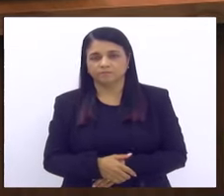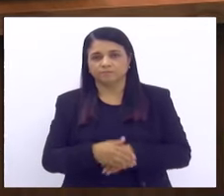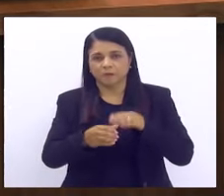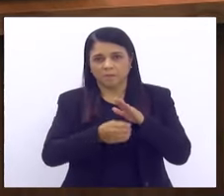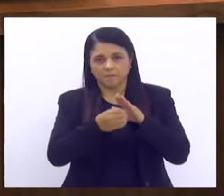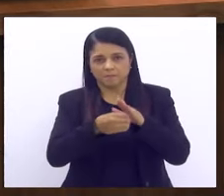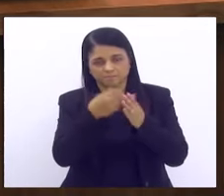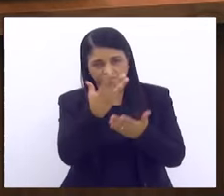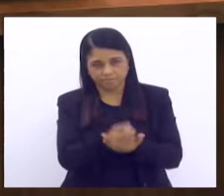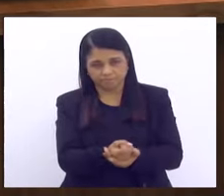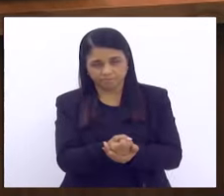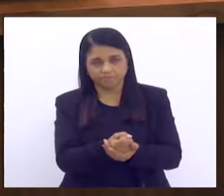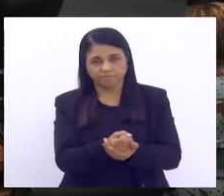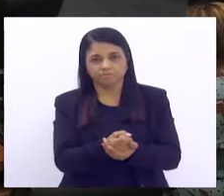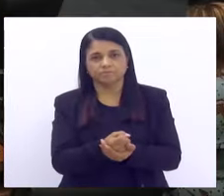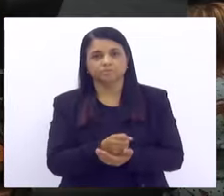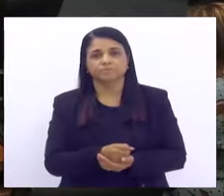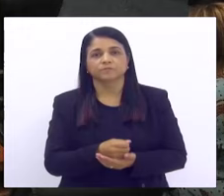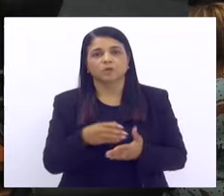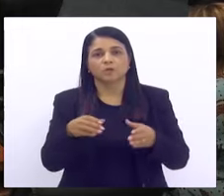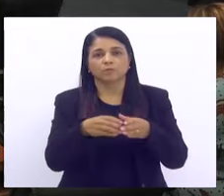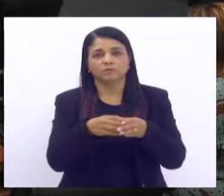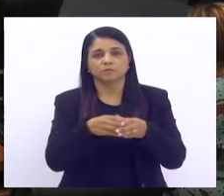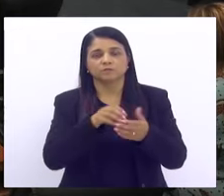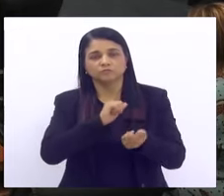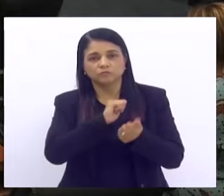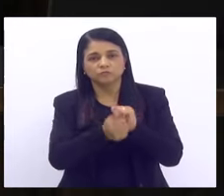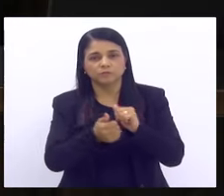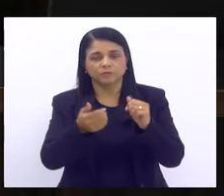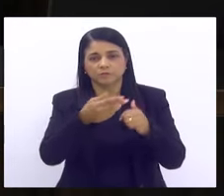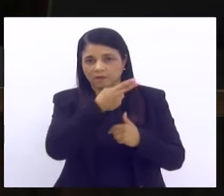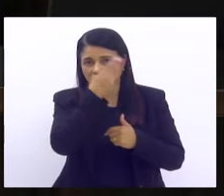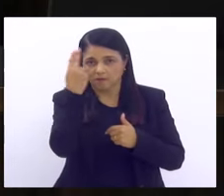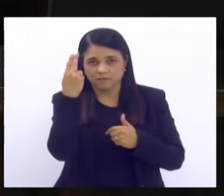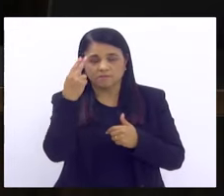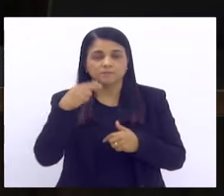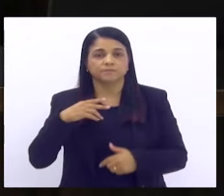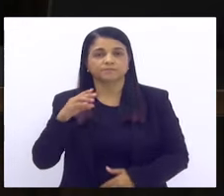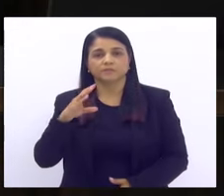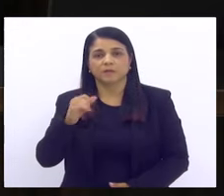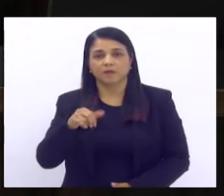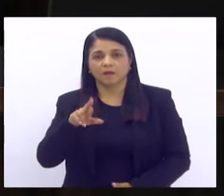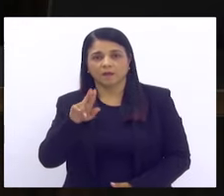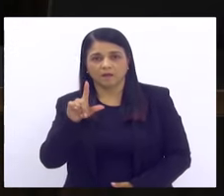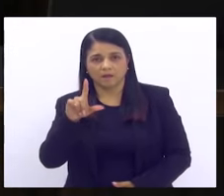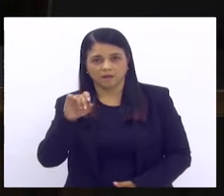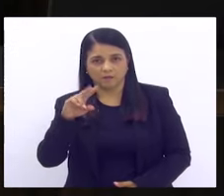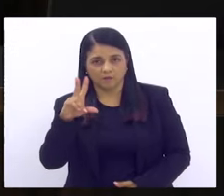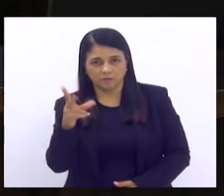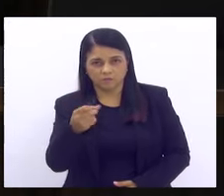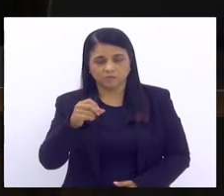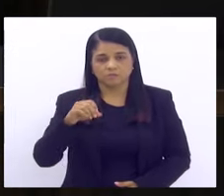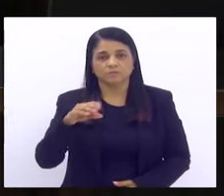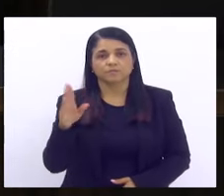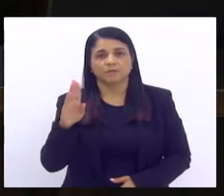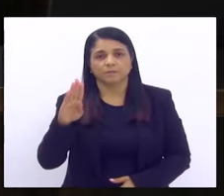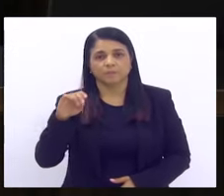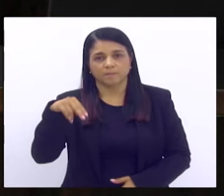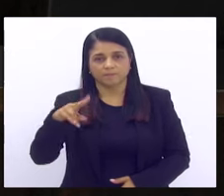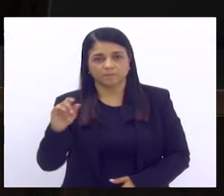Parecer favorável, presidente. Pela Comissão de Esporte e Lazer, deputado Carlinhos BNH, deputada Índia